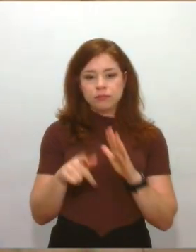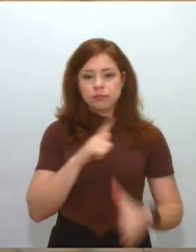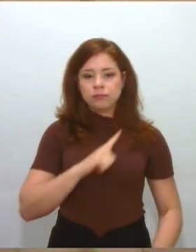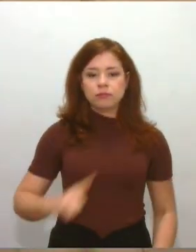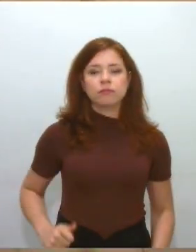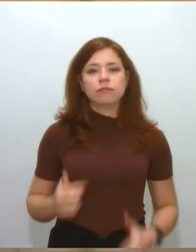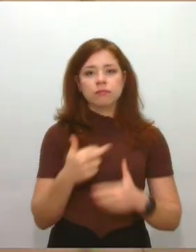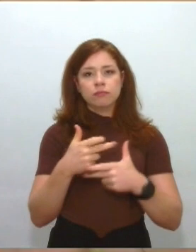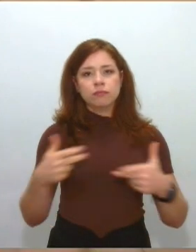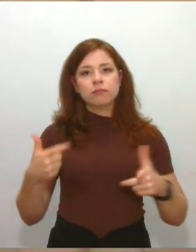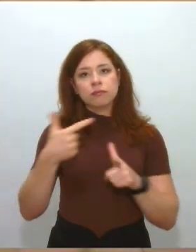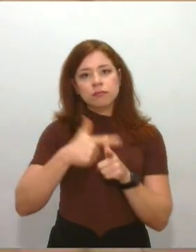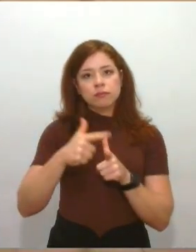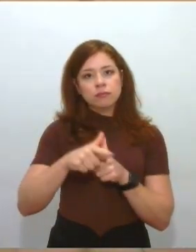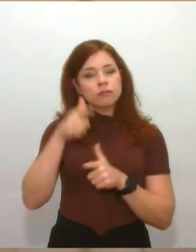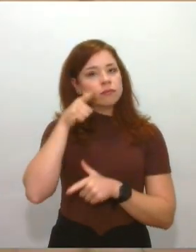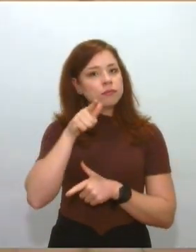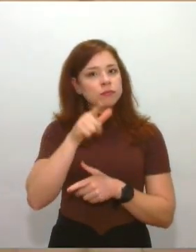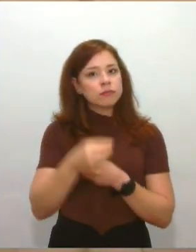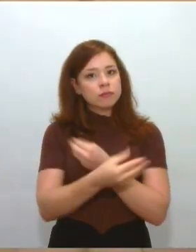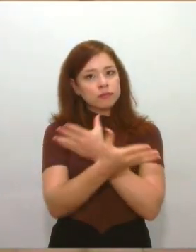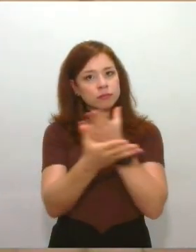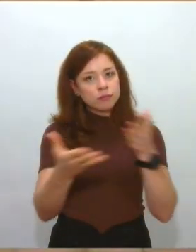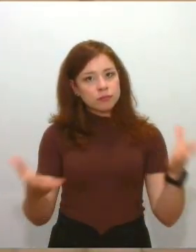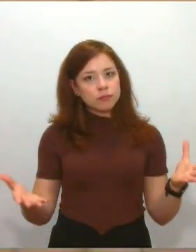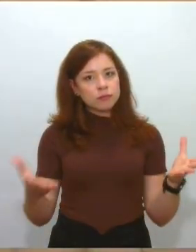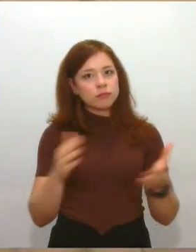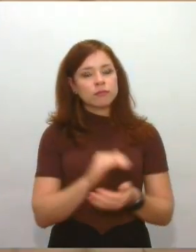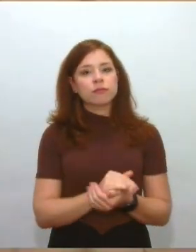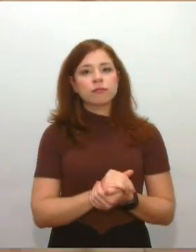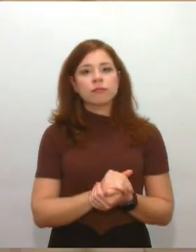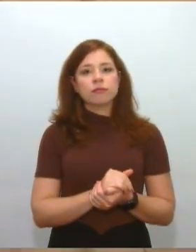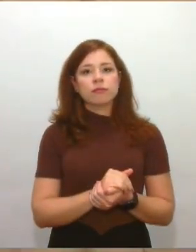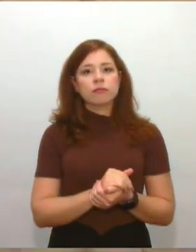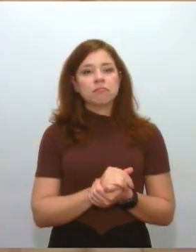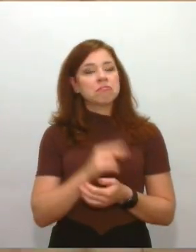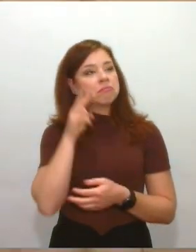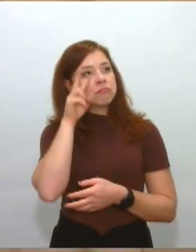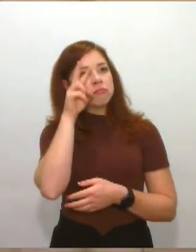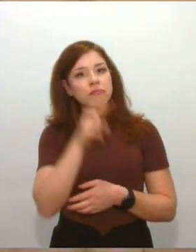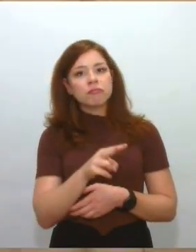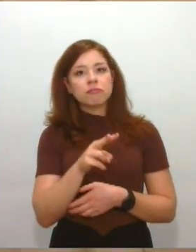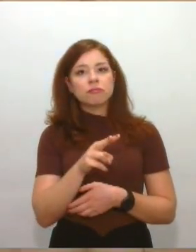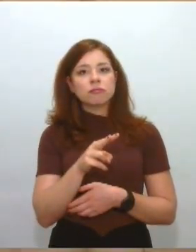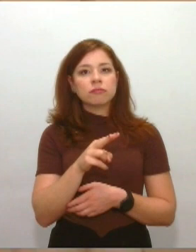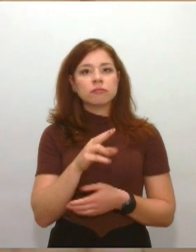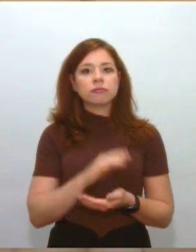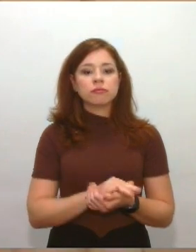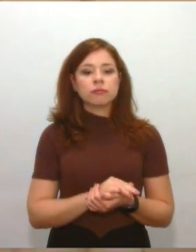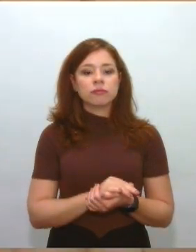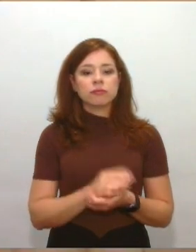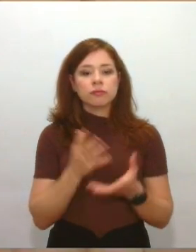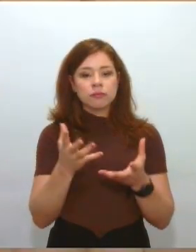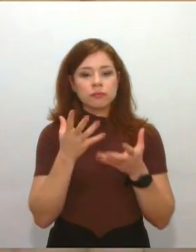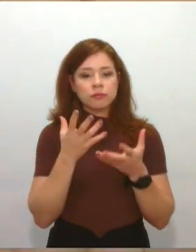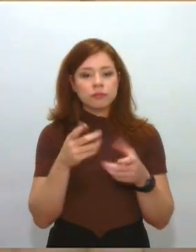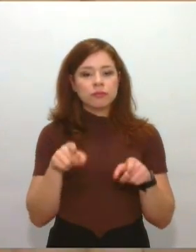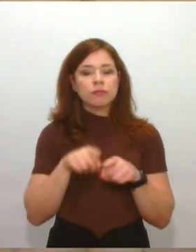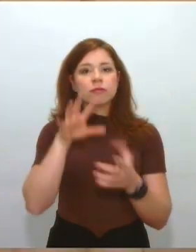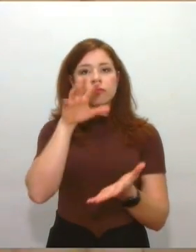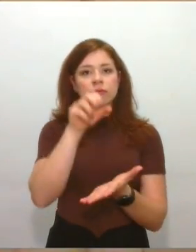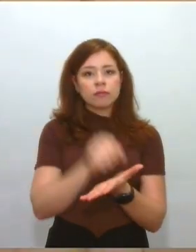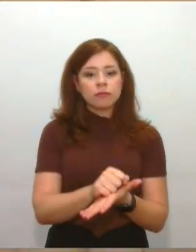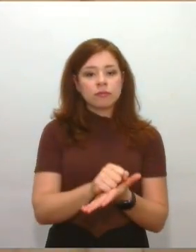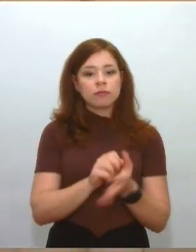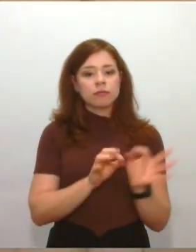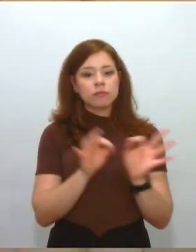conseguem ofertar um espetáculo visual e musical aqui na cidade, eu viso documentar essa fanfarra, que também é a